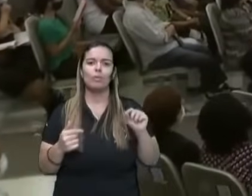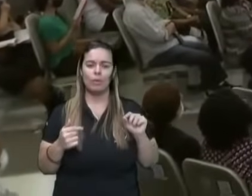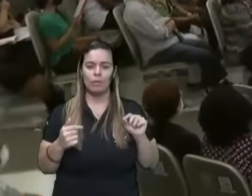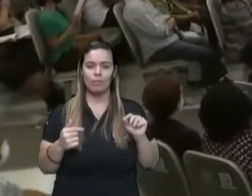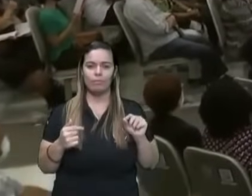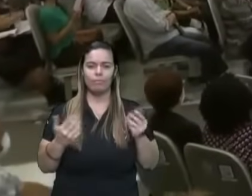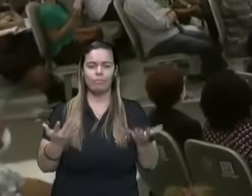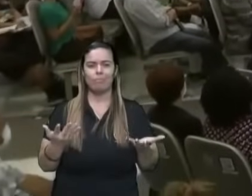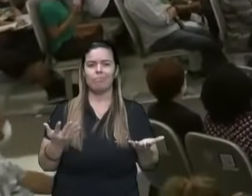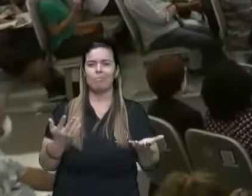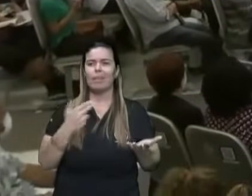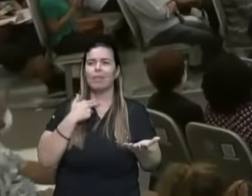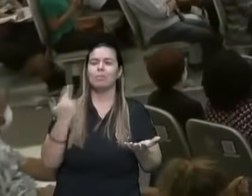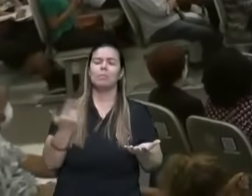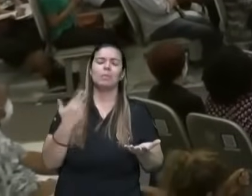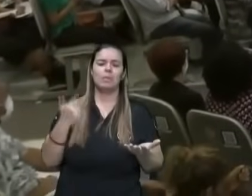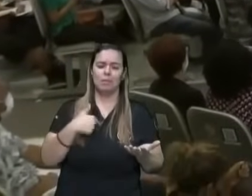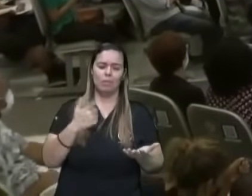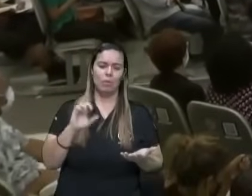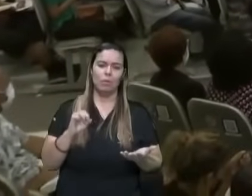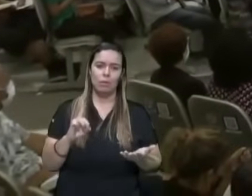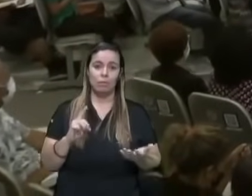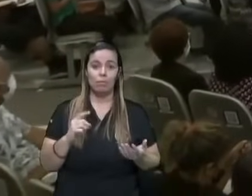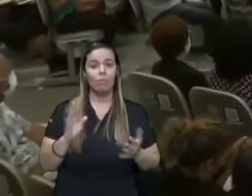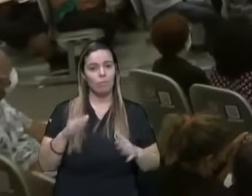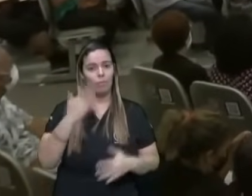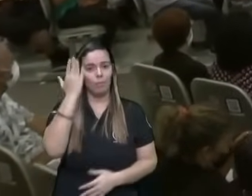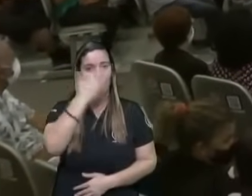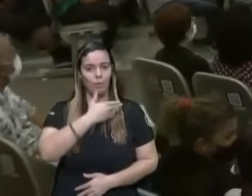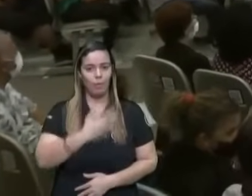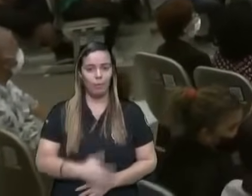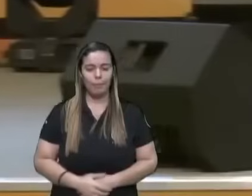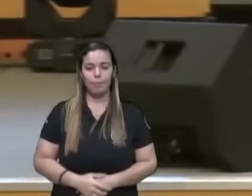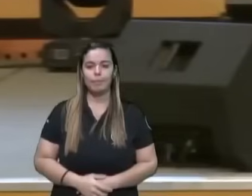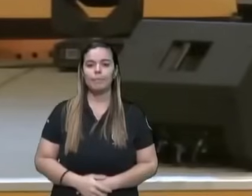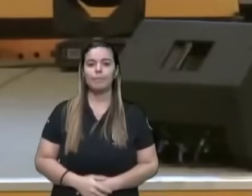pastor, não é possível? Não, não, eu não. Quer que eu te mostre?